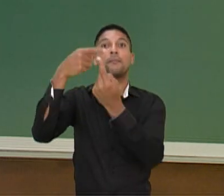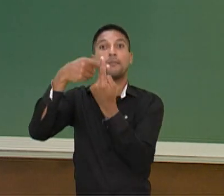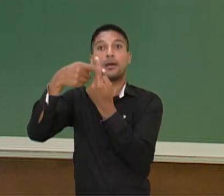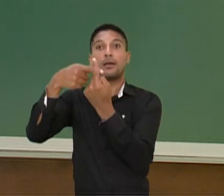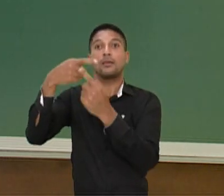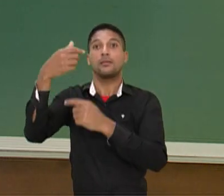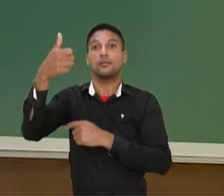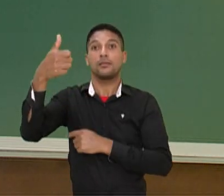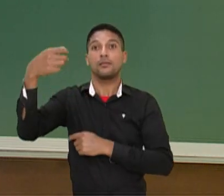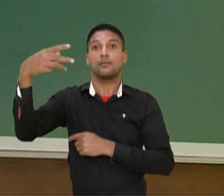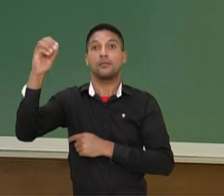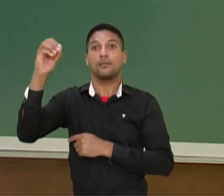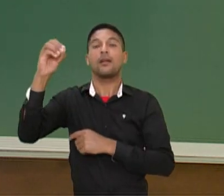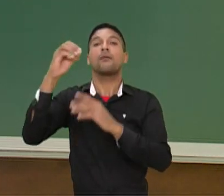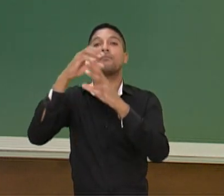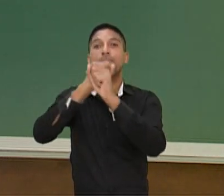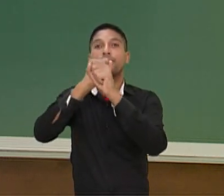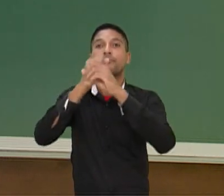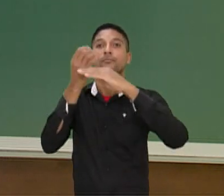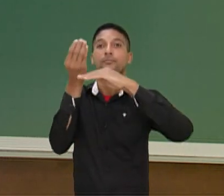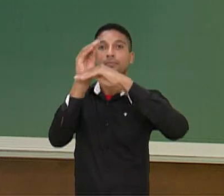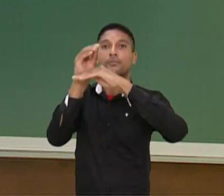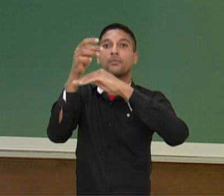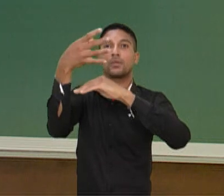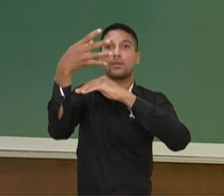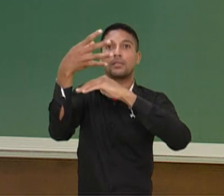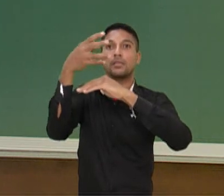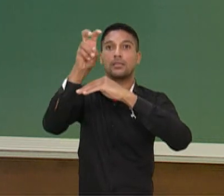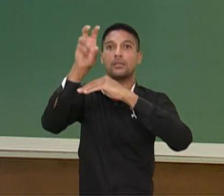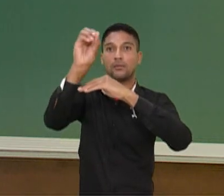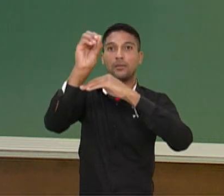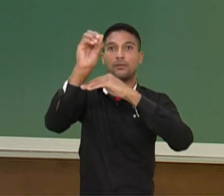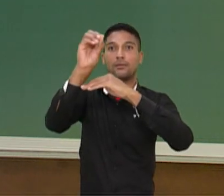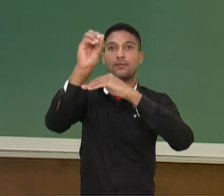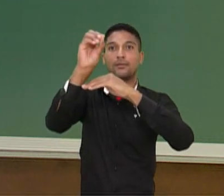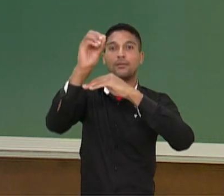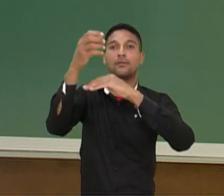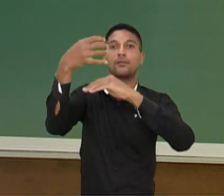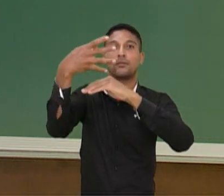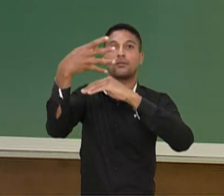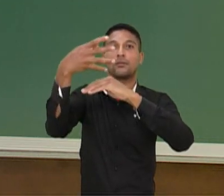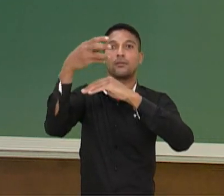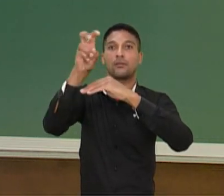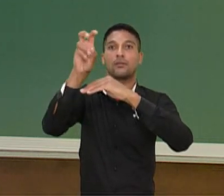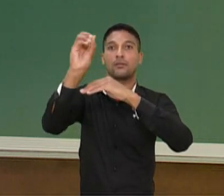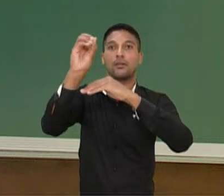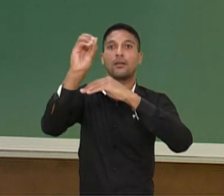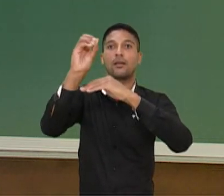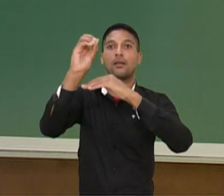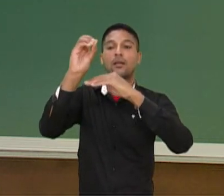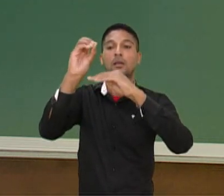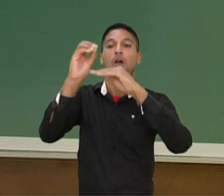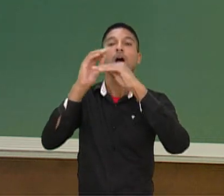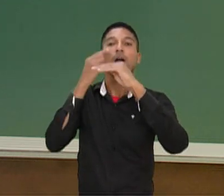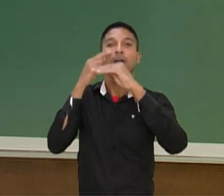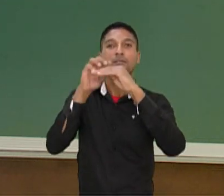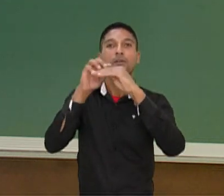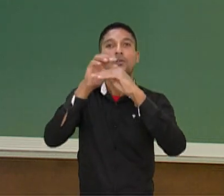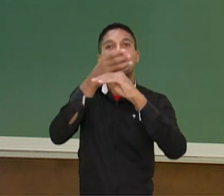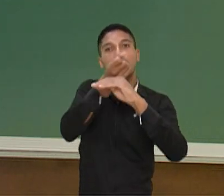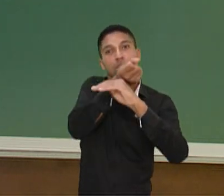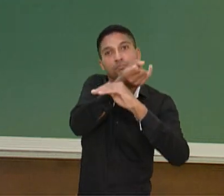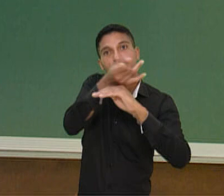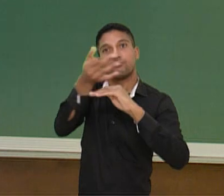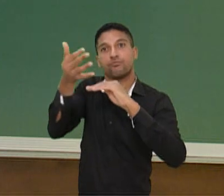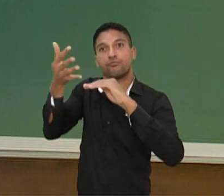450. Você pode somar na ordem que aparece. Você pode fazer uma continha, inclusive, colocar todos na mesma conta, né?